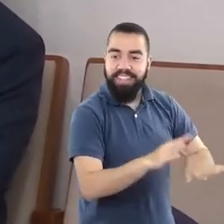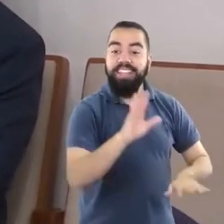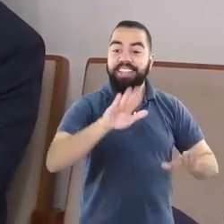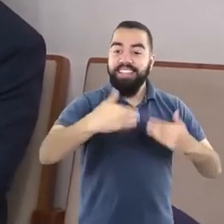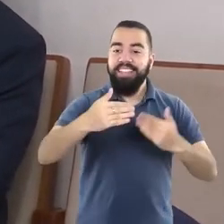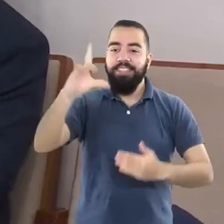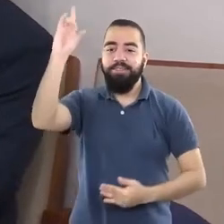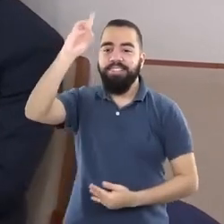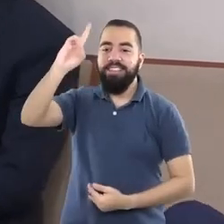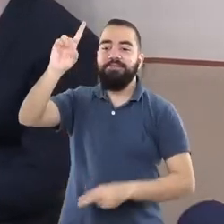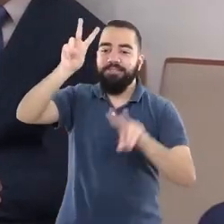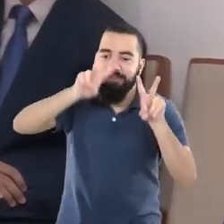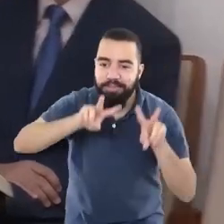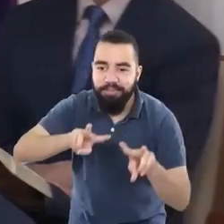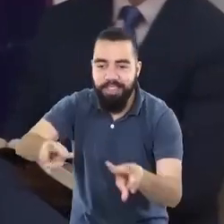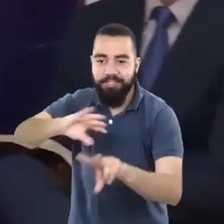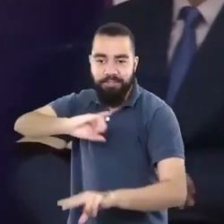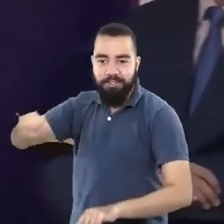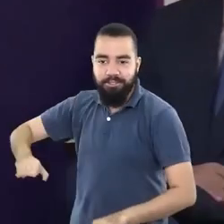de Jó.